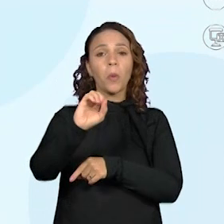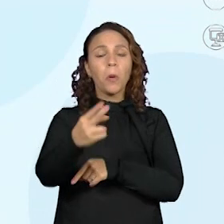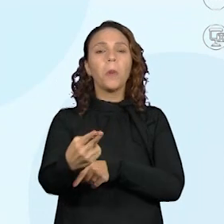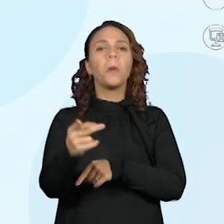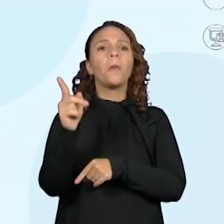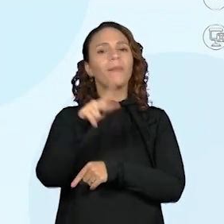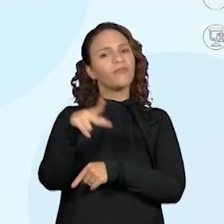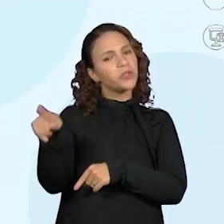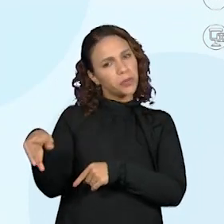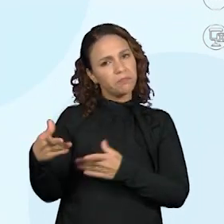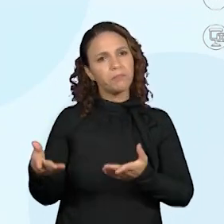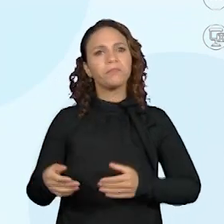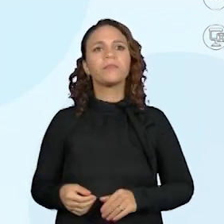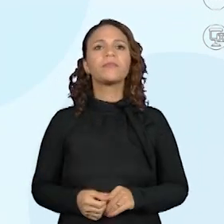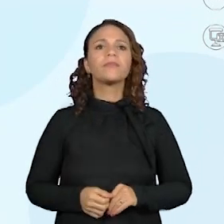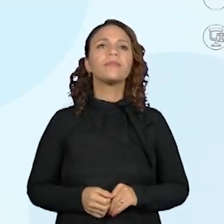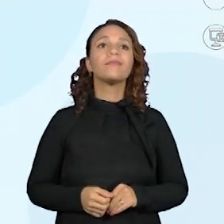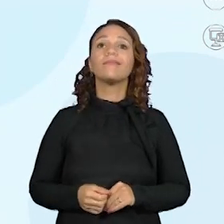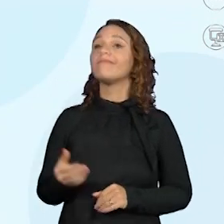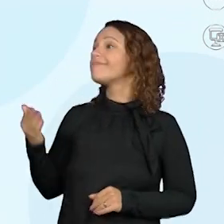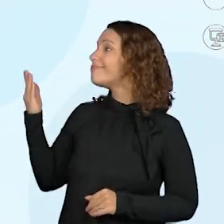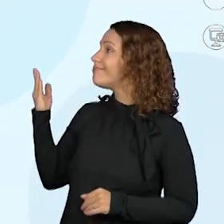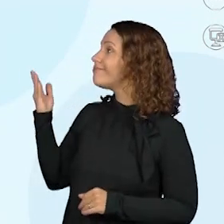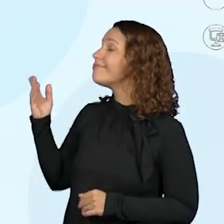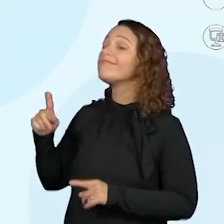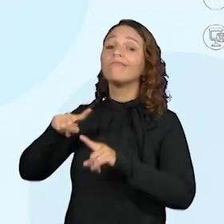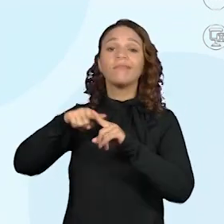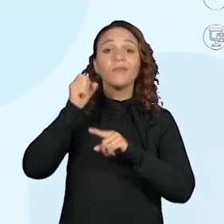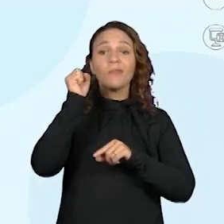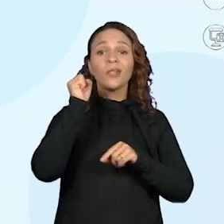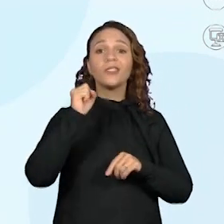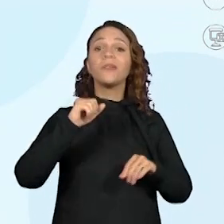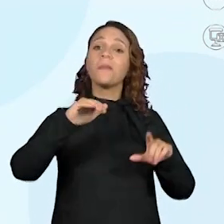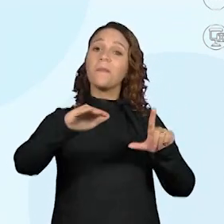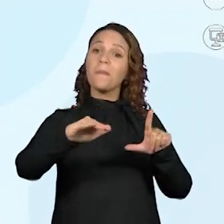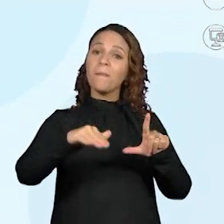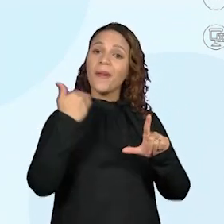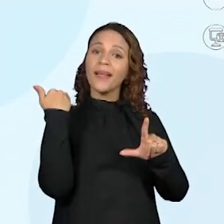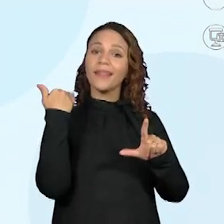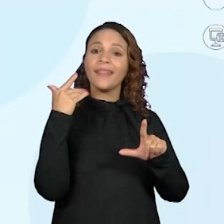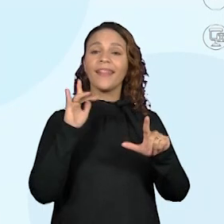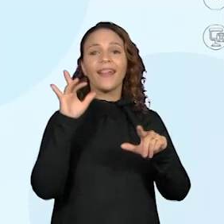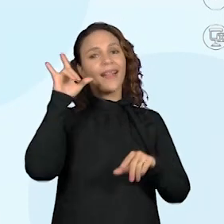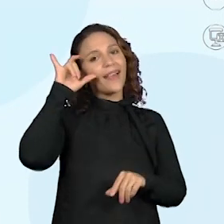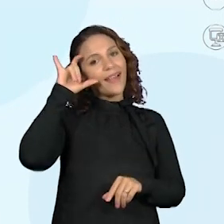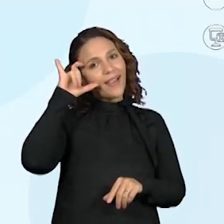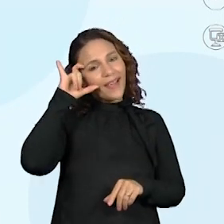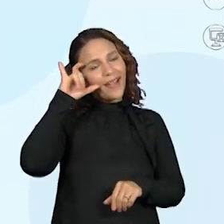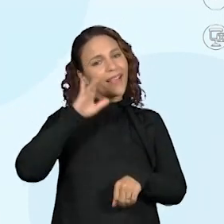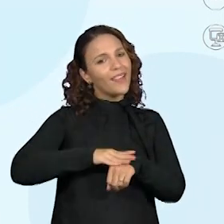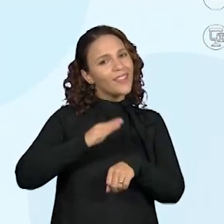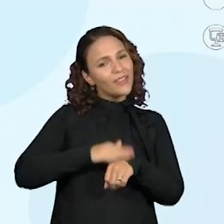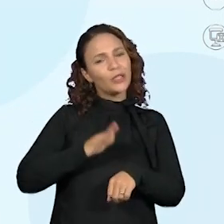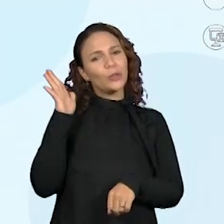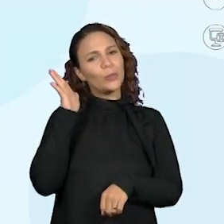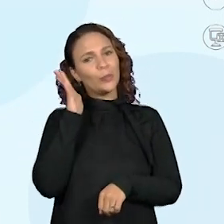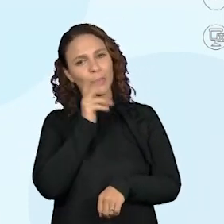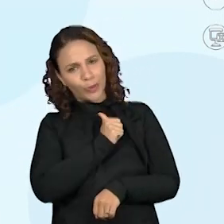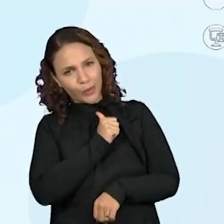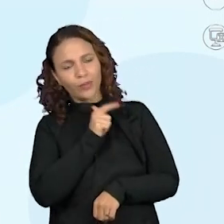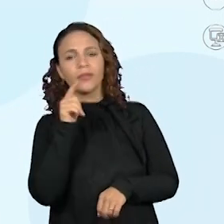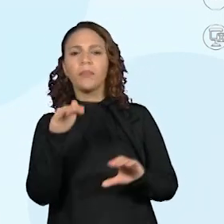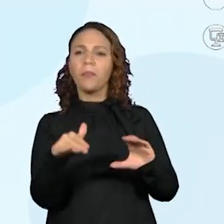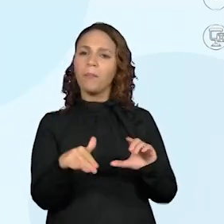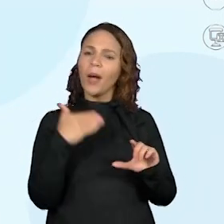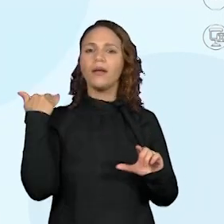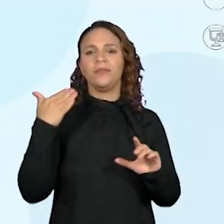fazer a pontuação desse texto e depois pode procurar o professor na rede social e mostrar que fez bonitinho o texto aí,